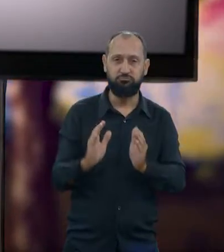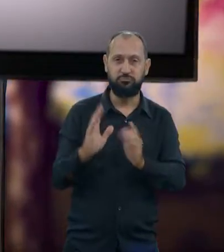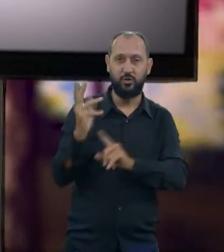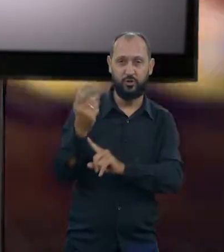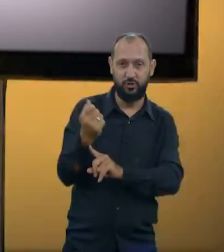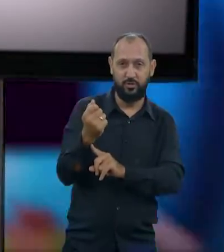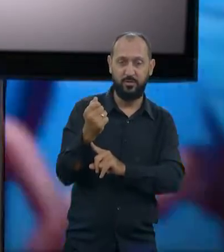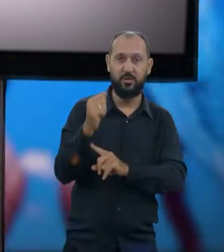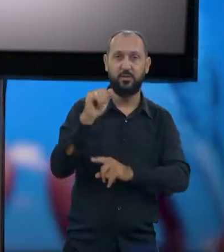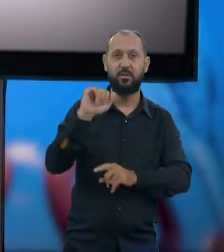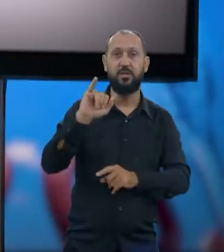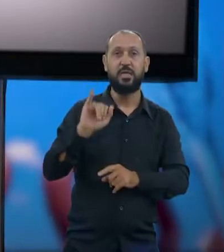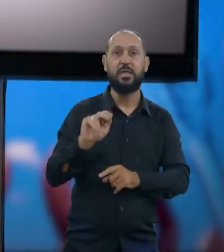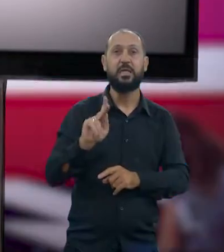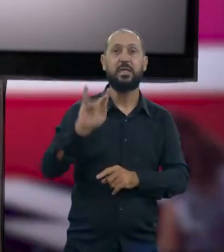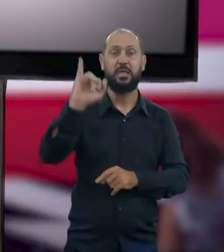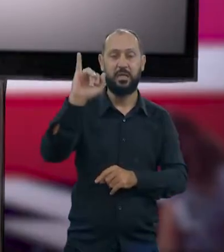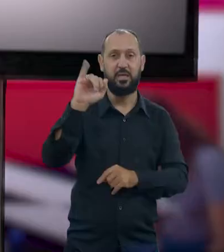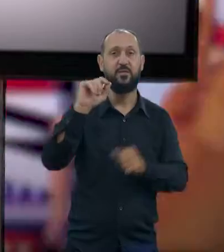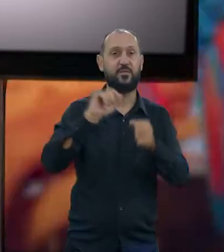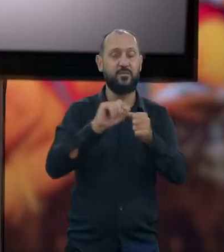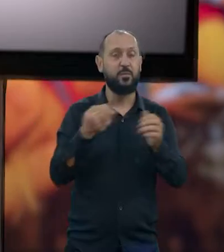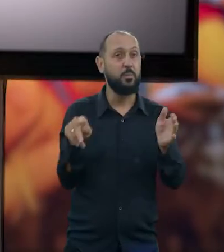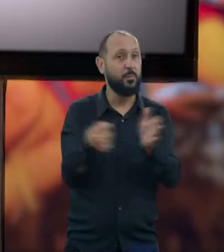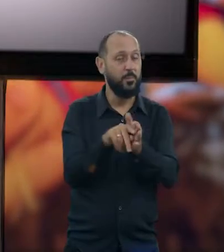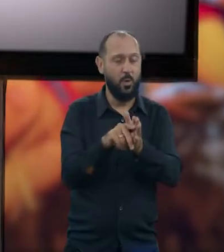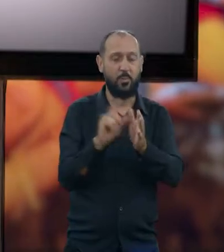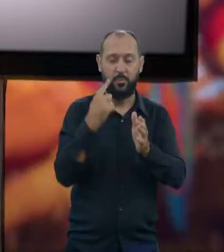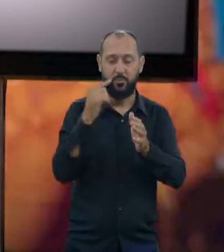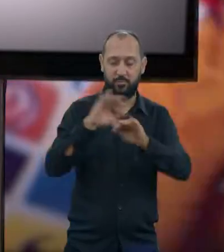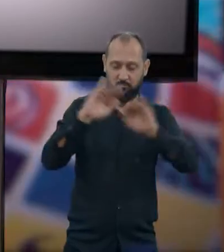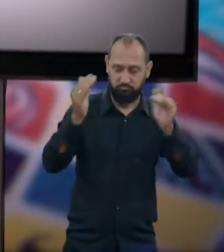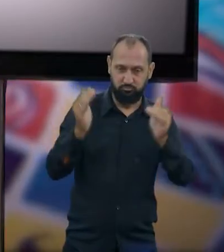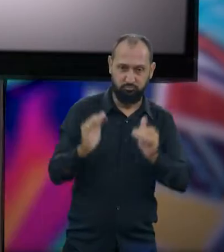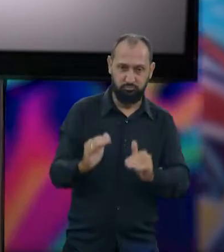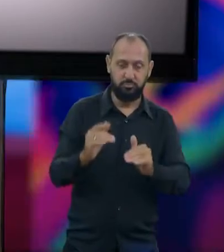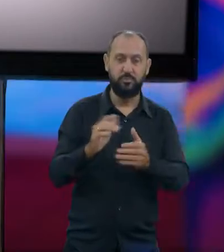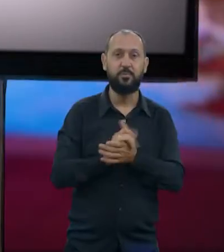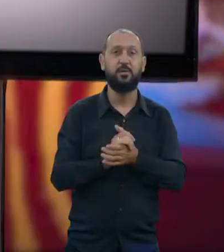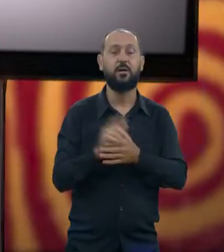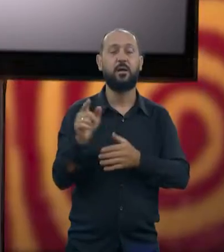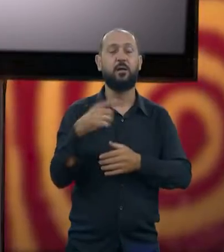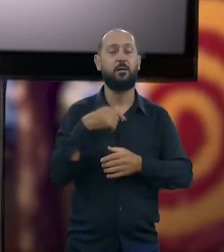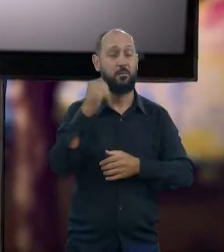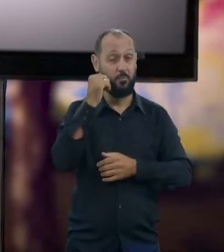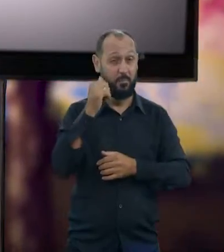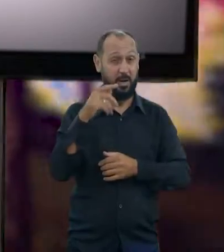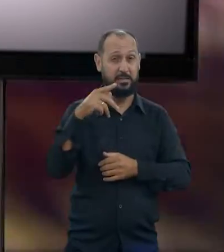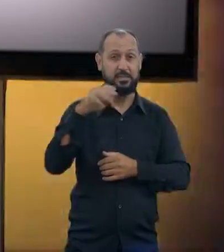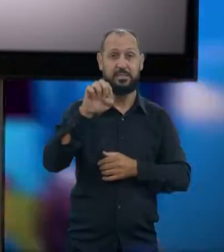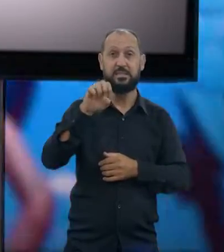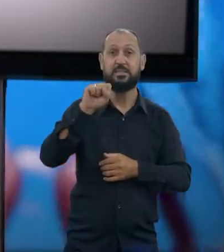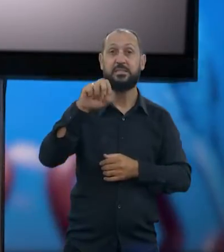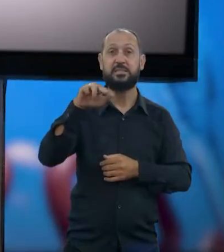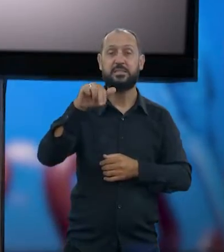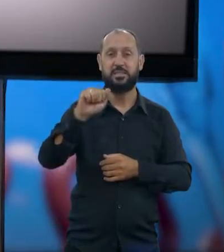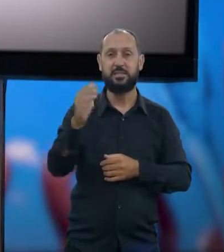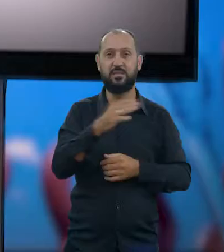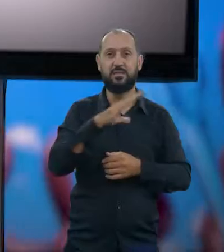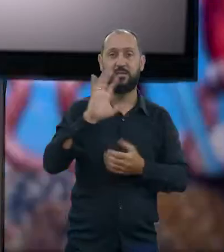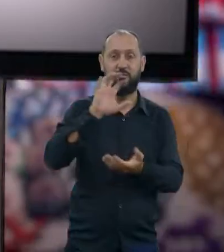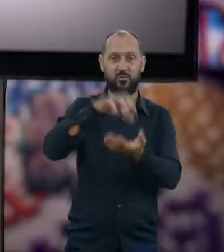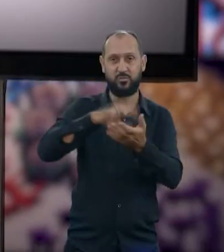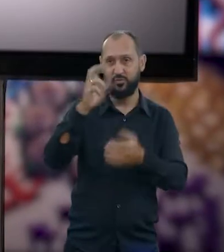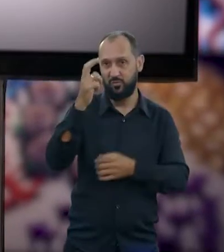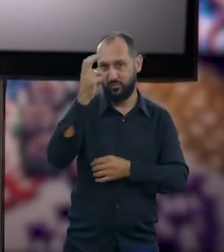plástico campograndense Ike, autor original da obra. Meli Sena, gerente de Patrimônio Histórico e Cultural